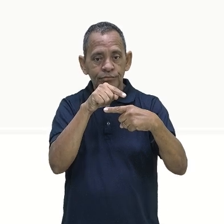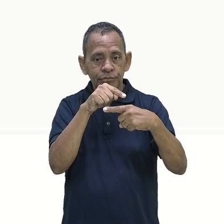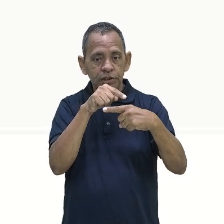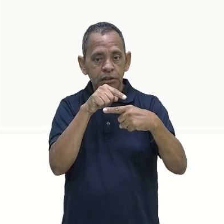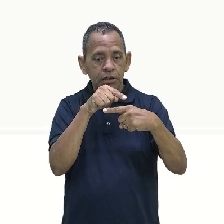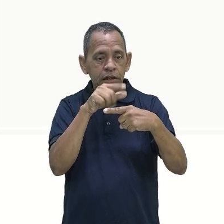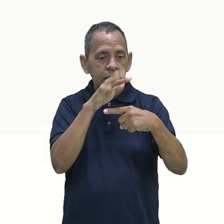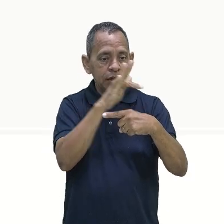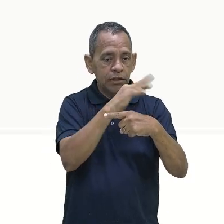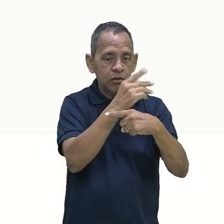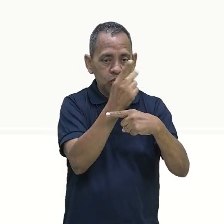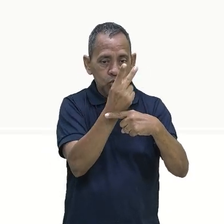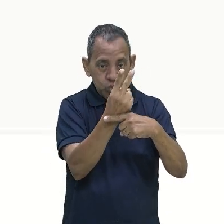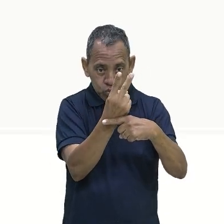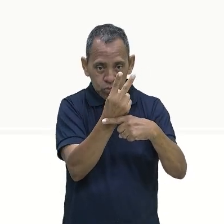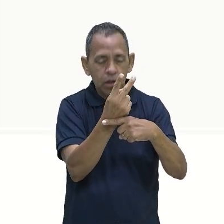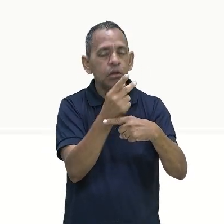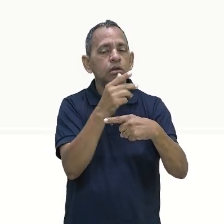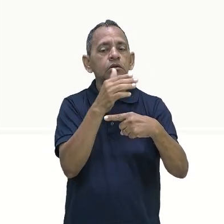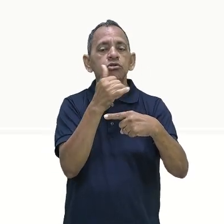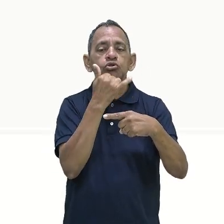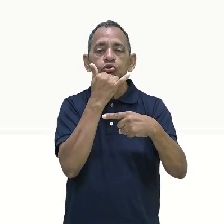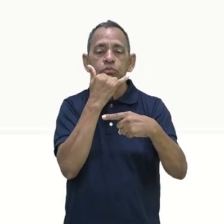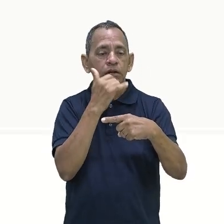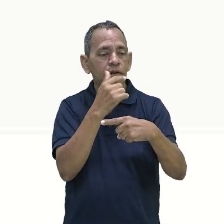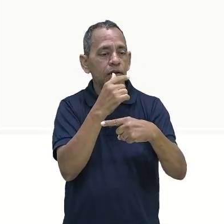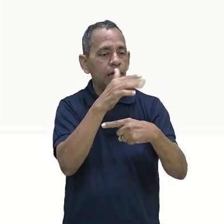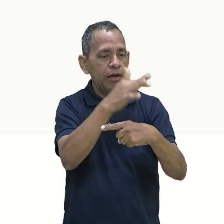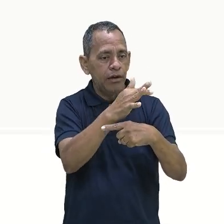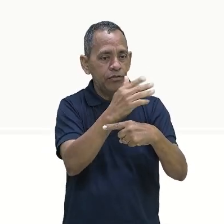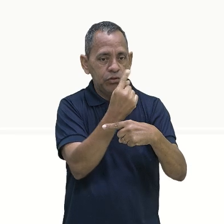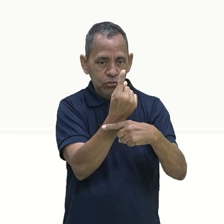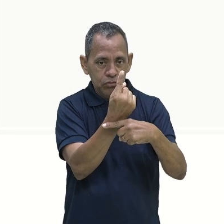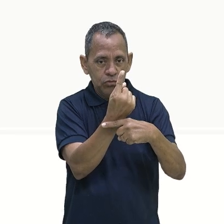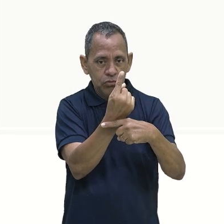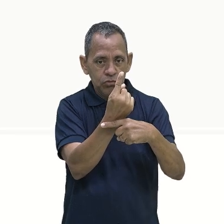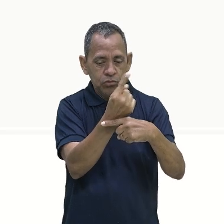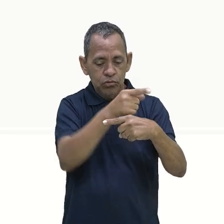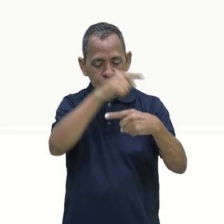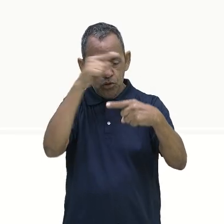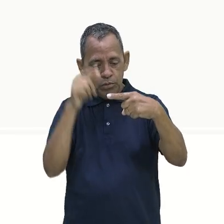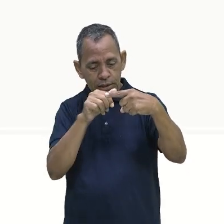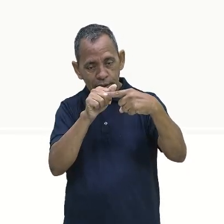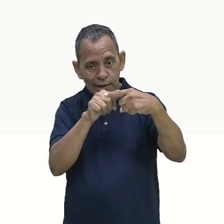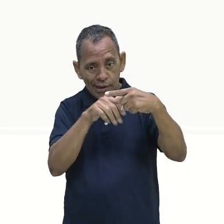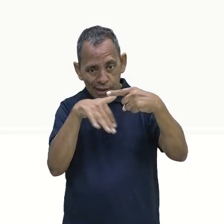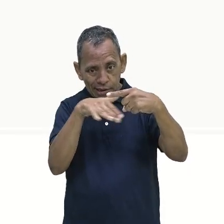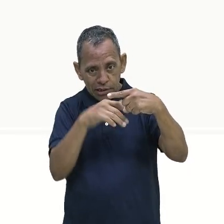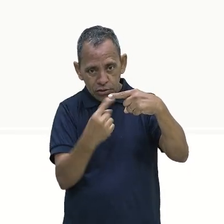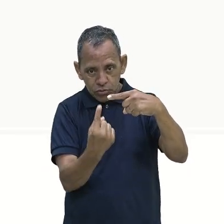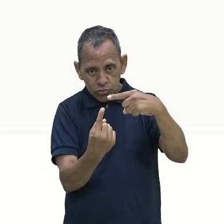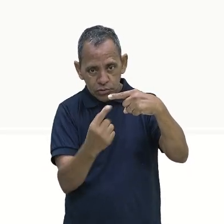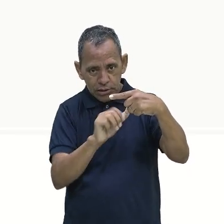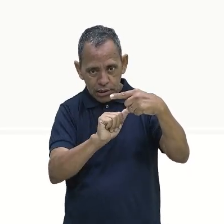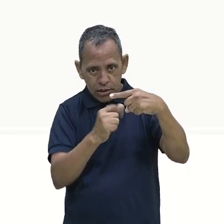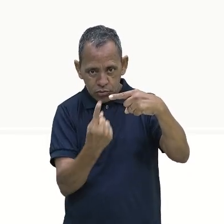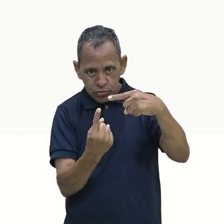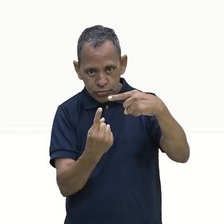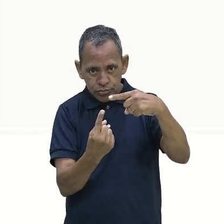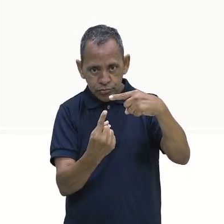1, é o que eu procuro, sobre área 1, quanto vale a área 1,